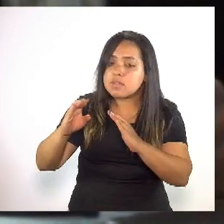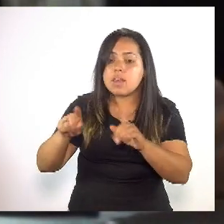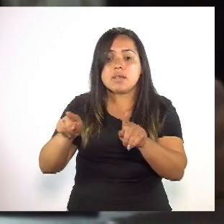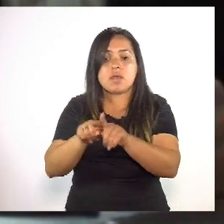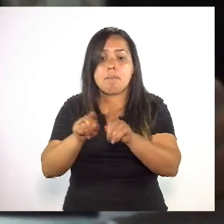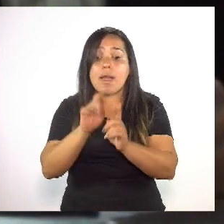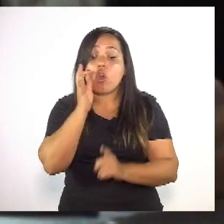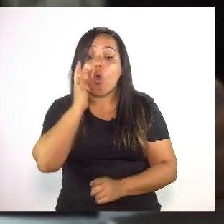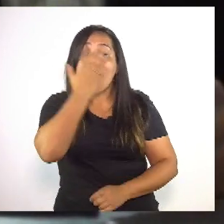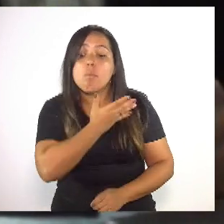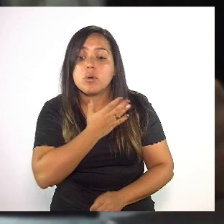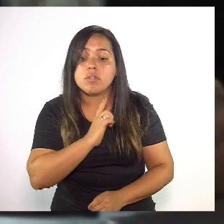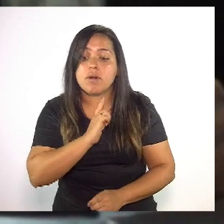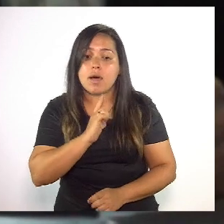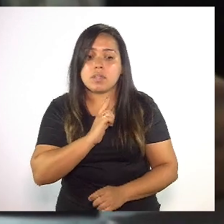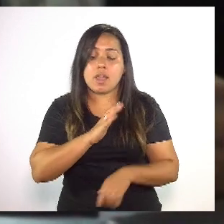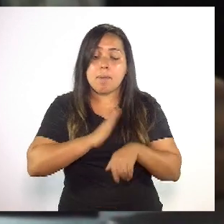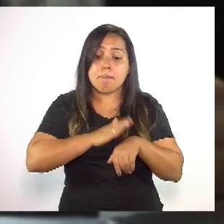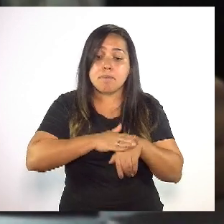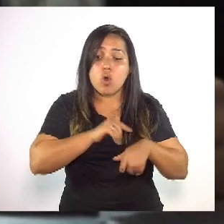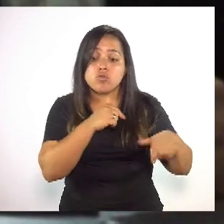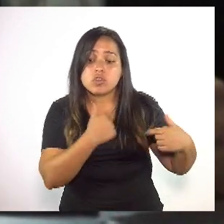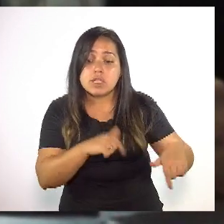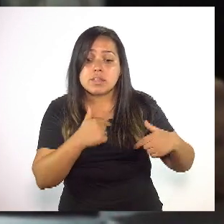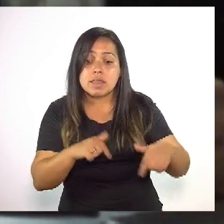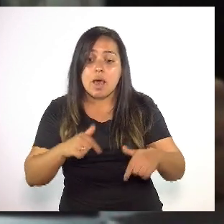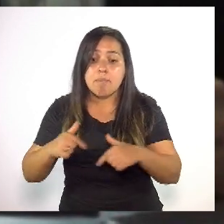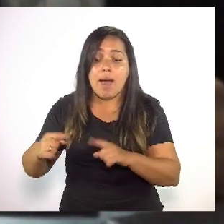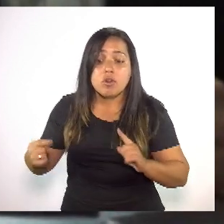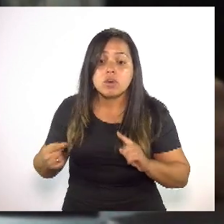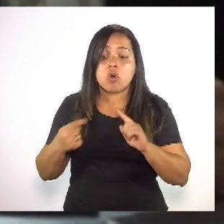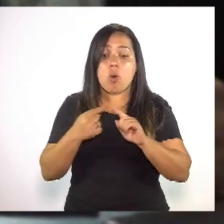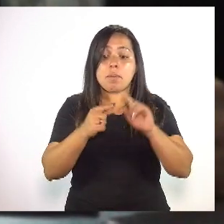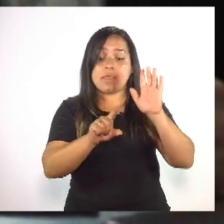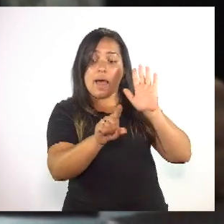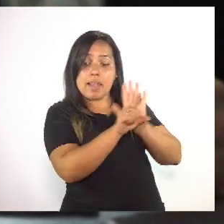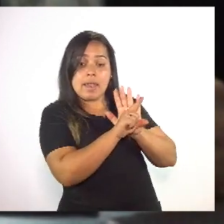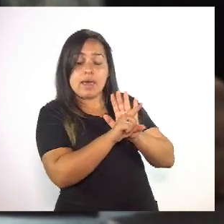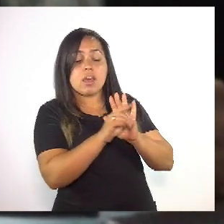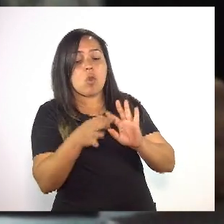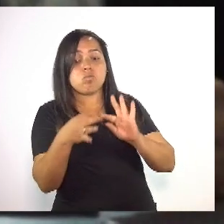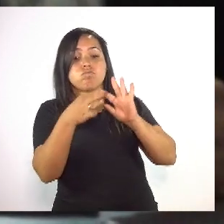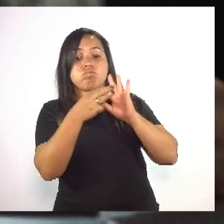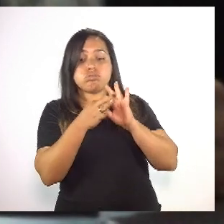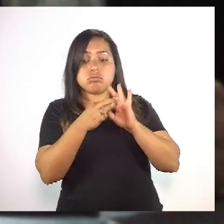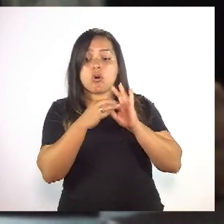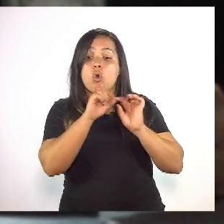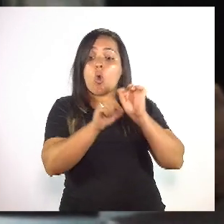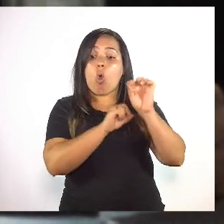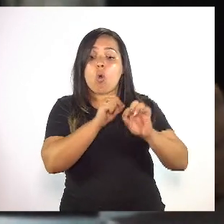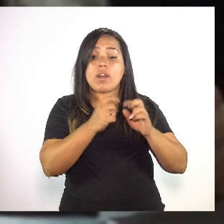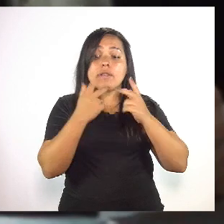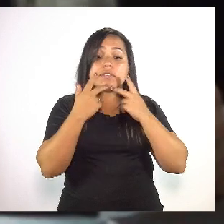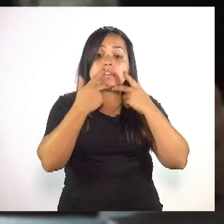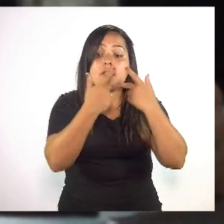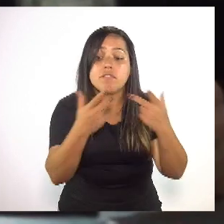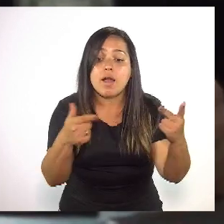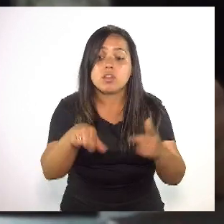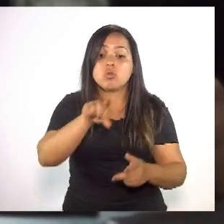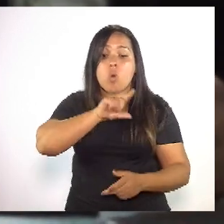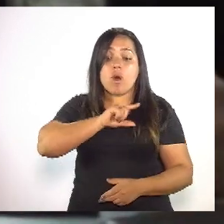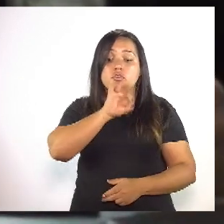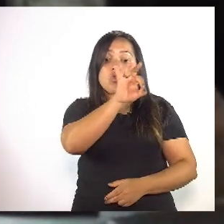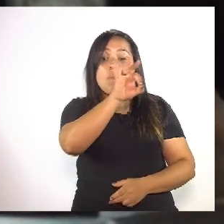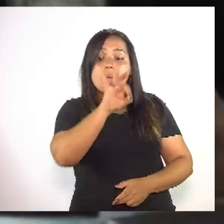observa programas de trabalho na lei que casam perfeitamente com o que está dito no percentual da lei e